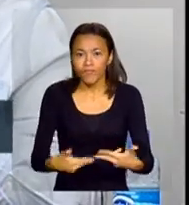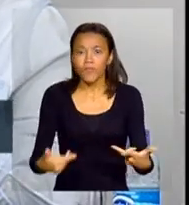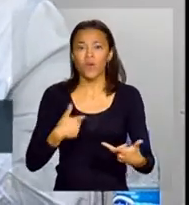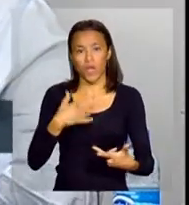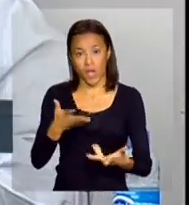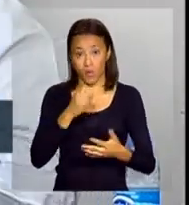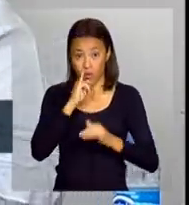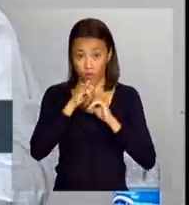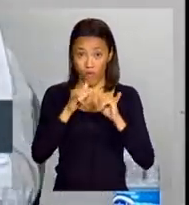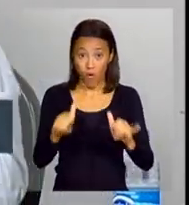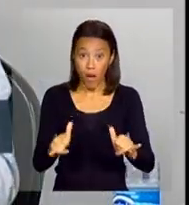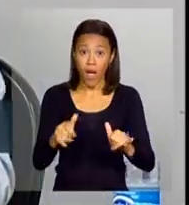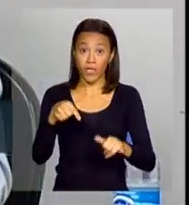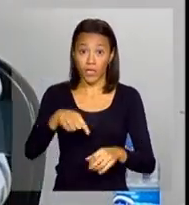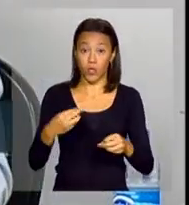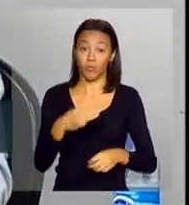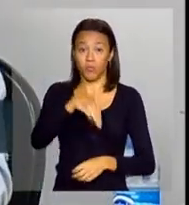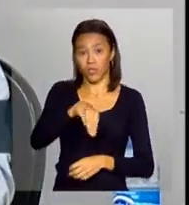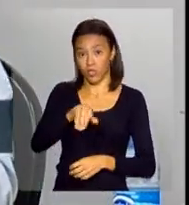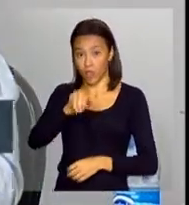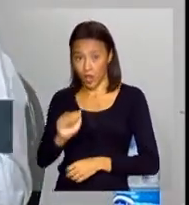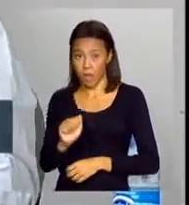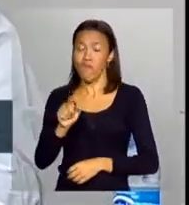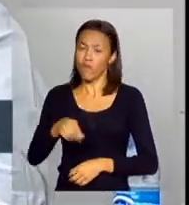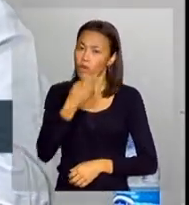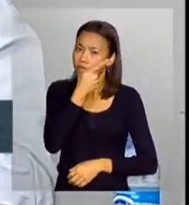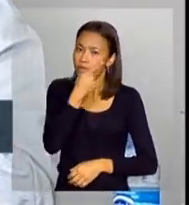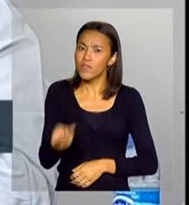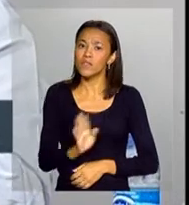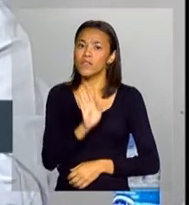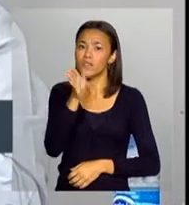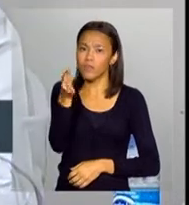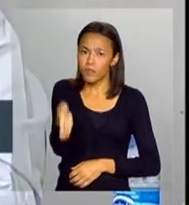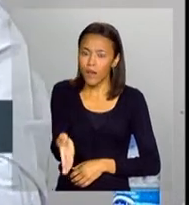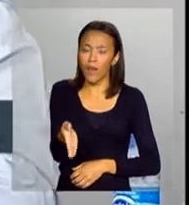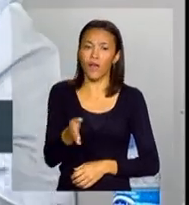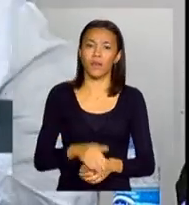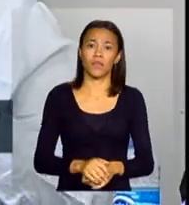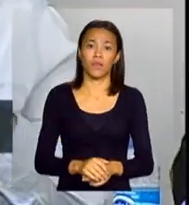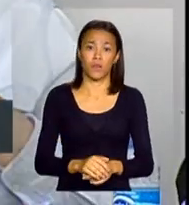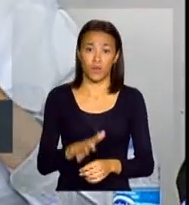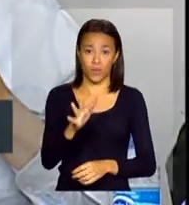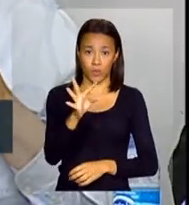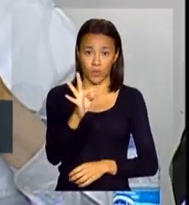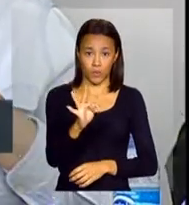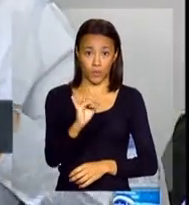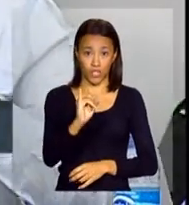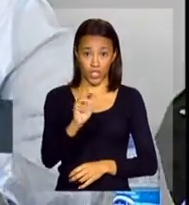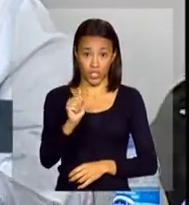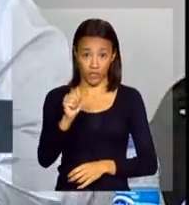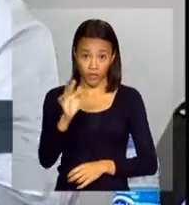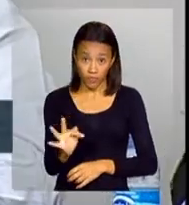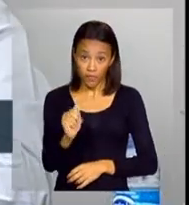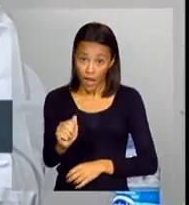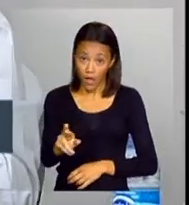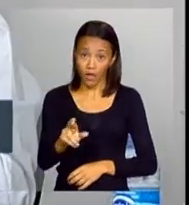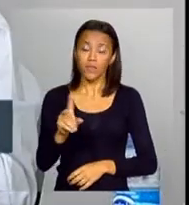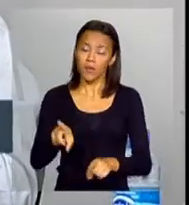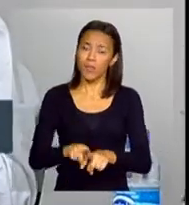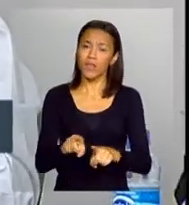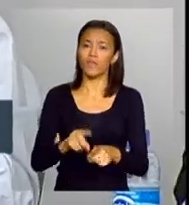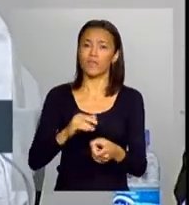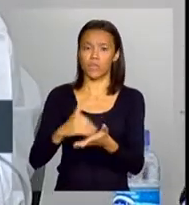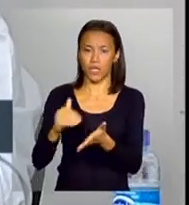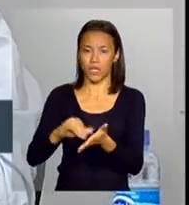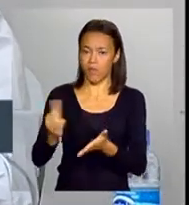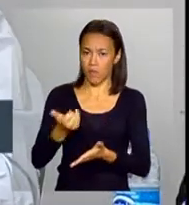senhores que, pela primeira vez, o ministro do Meio Ambiente do Brasil foi visitar o próprio TIRFA e do secretário executivo. Fui informada do